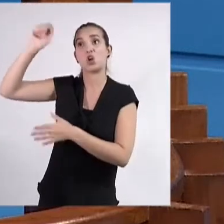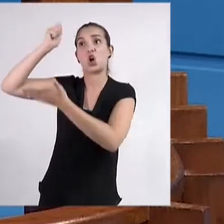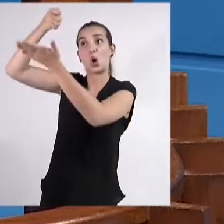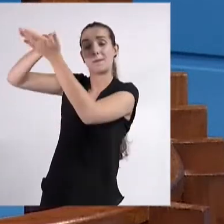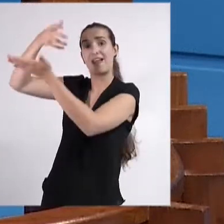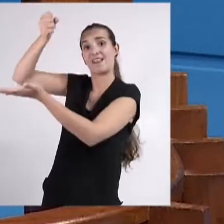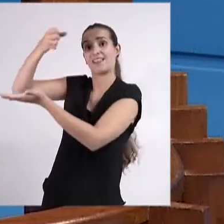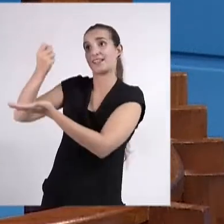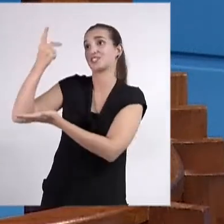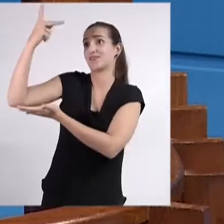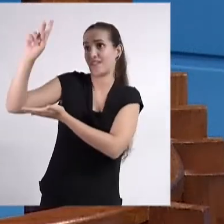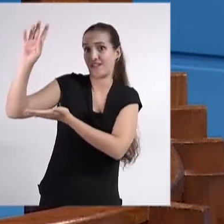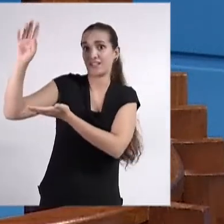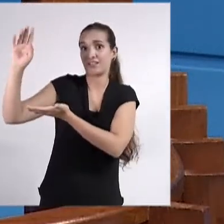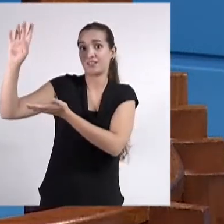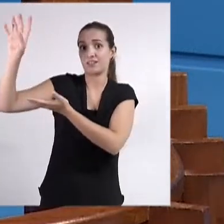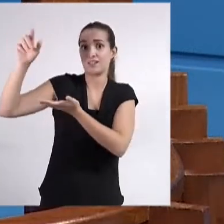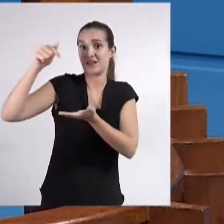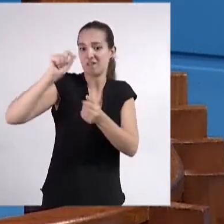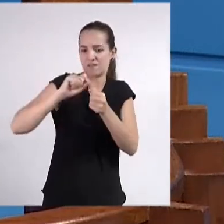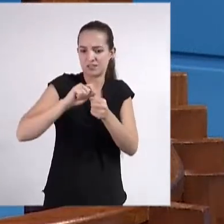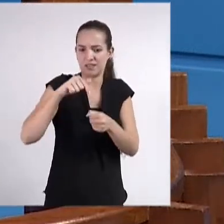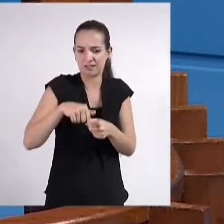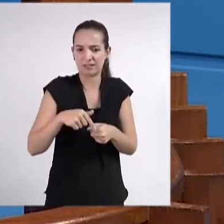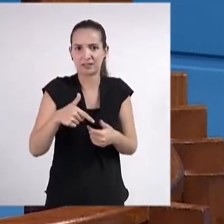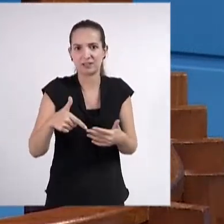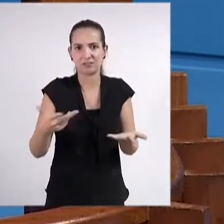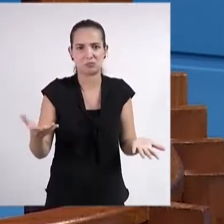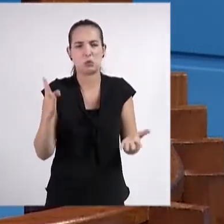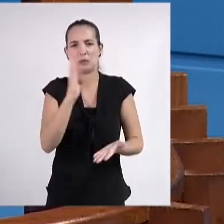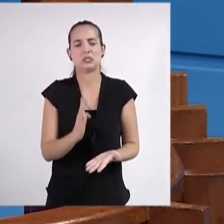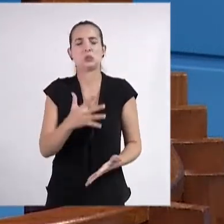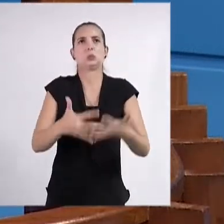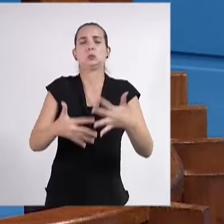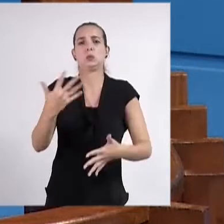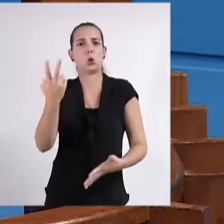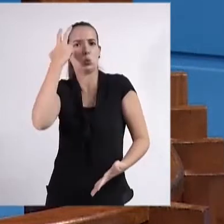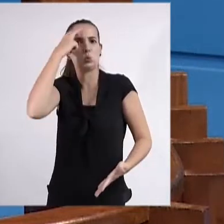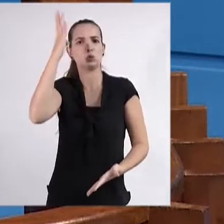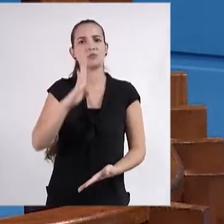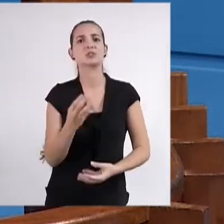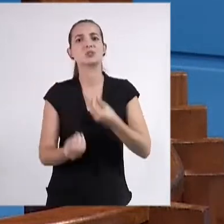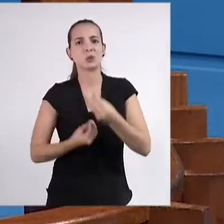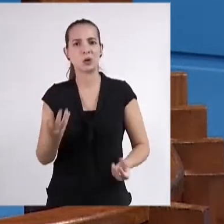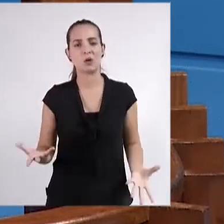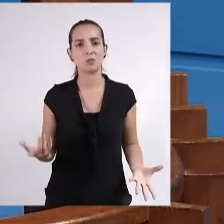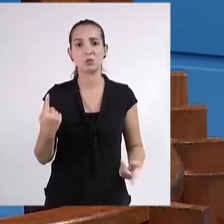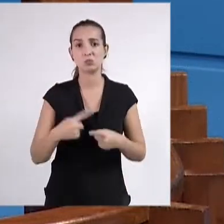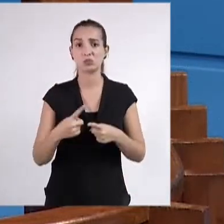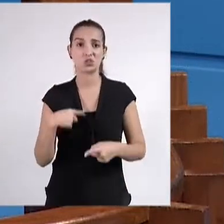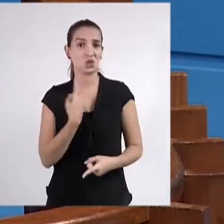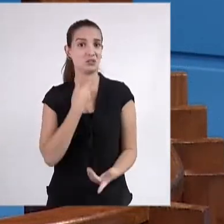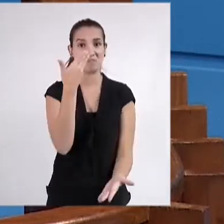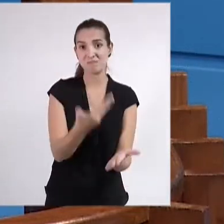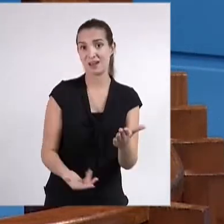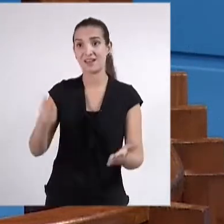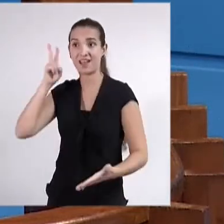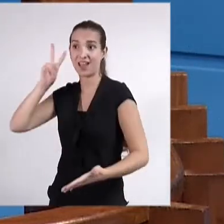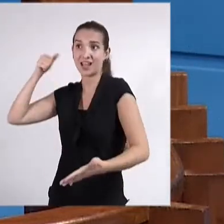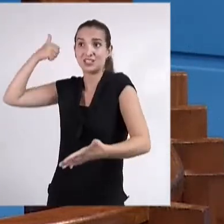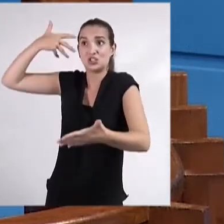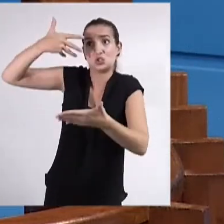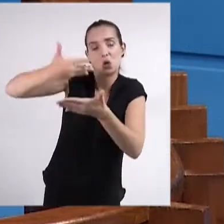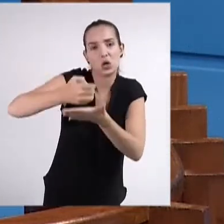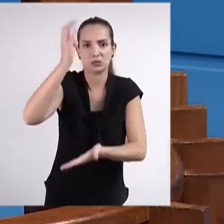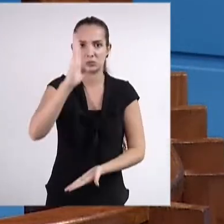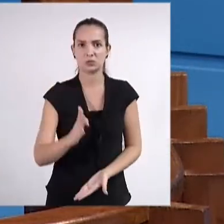Nós estaríamos perdendo, meus nobres colegas, espaço na história do país. Isso